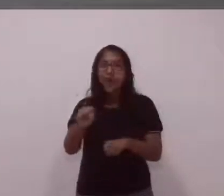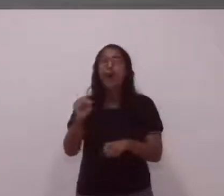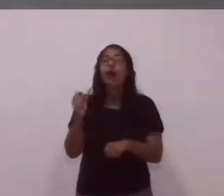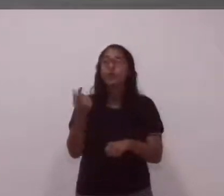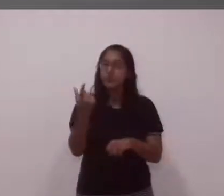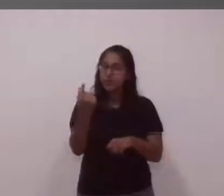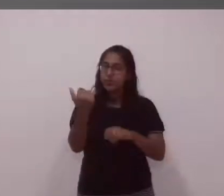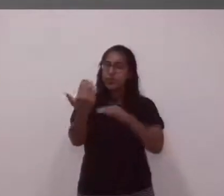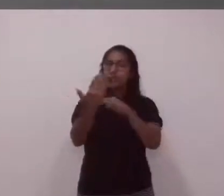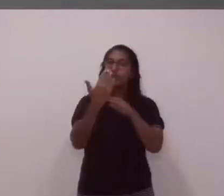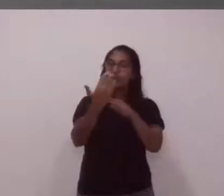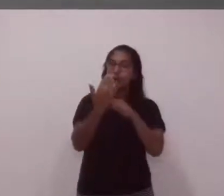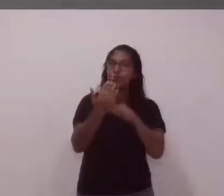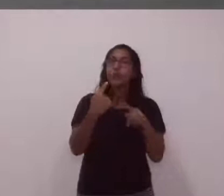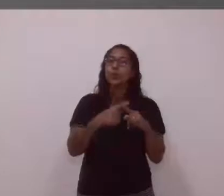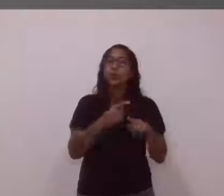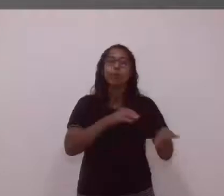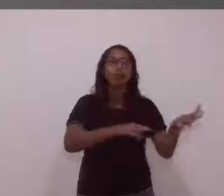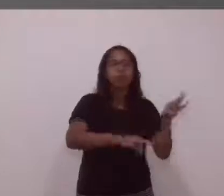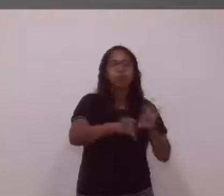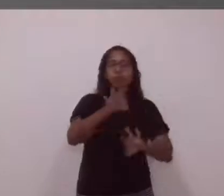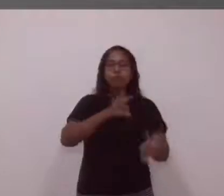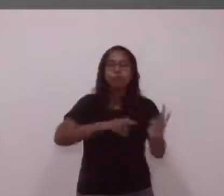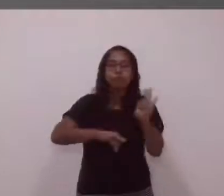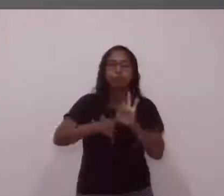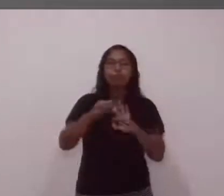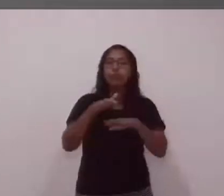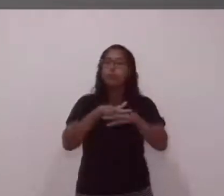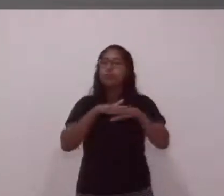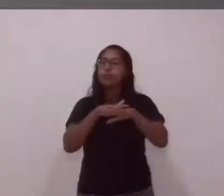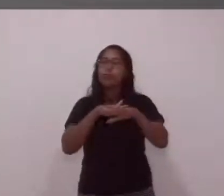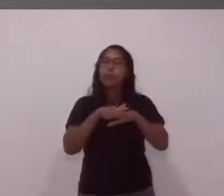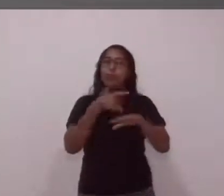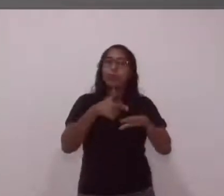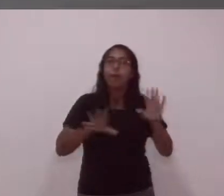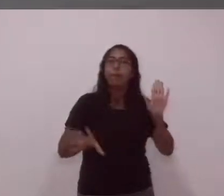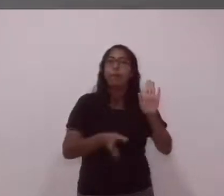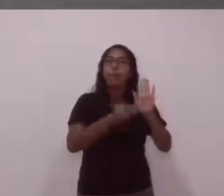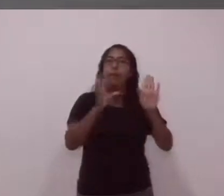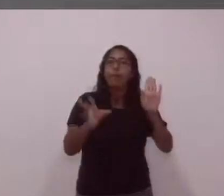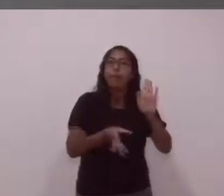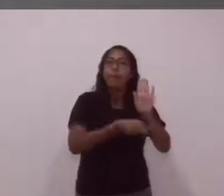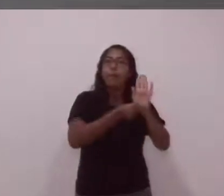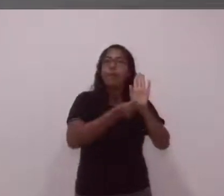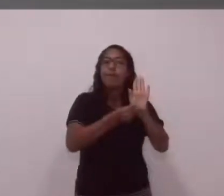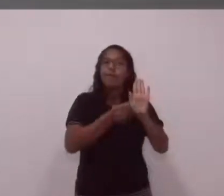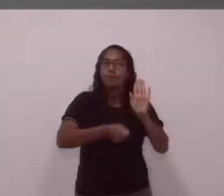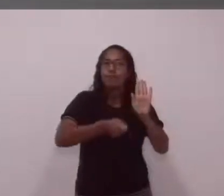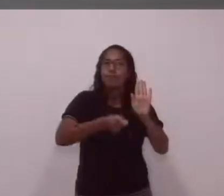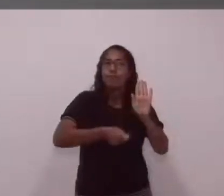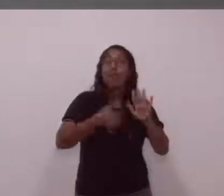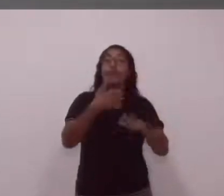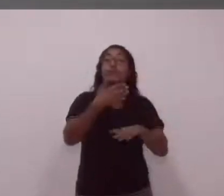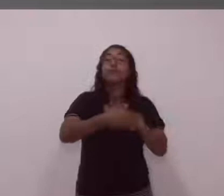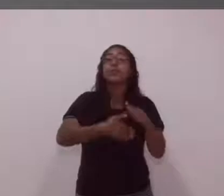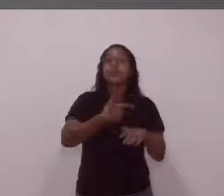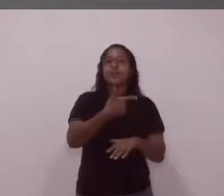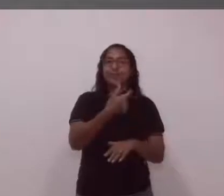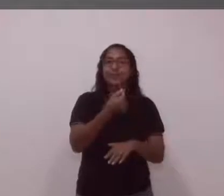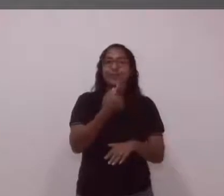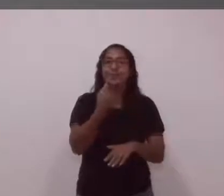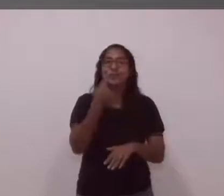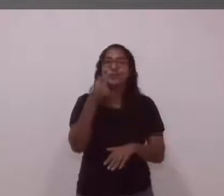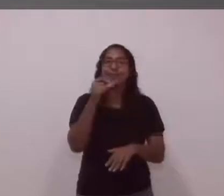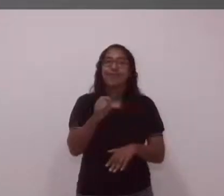articulação bate-papo e emenda impositiva e aí quando sai em 2019 o povo fala algumas